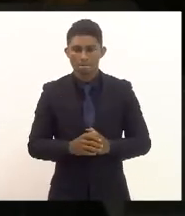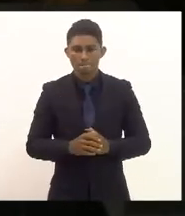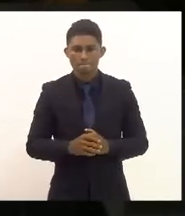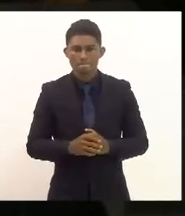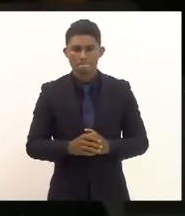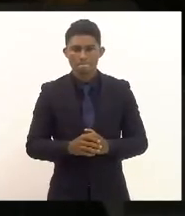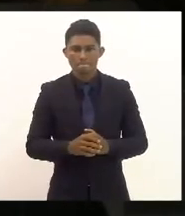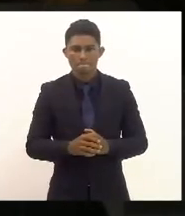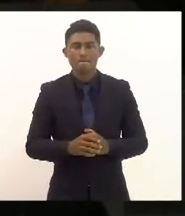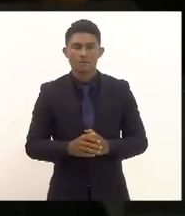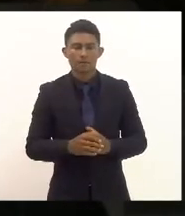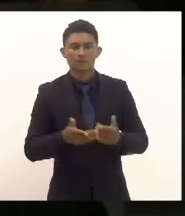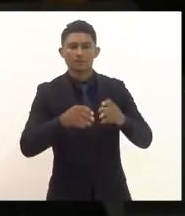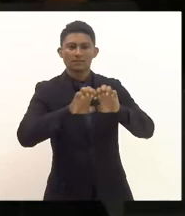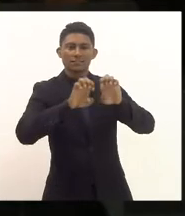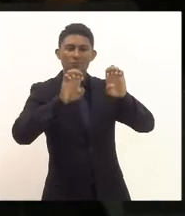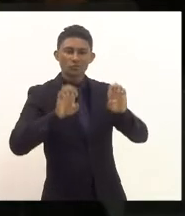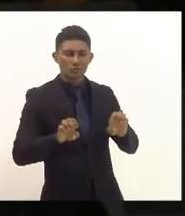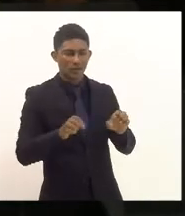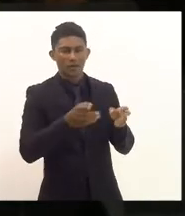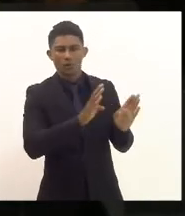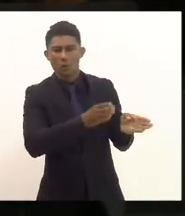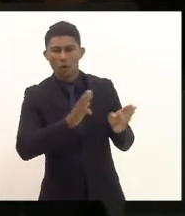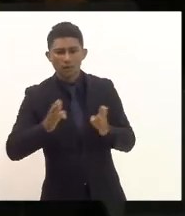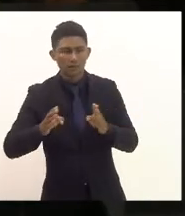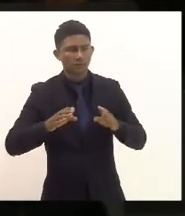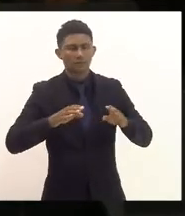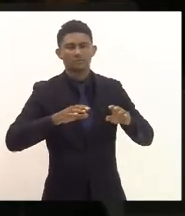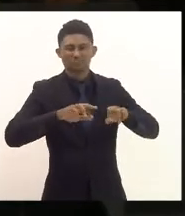a sua estrutura organizacional